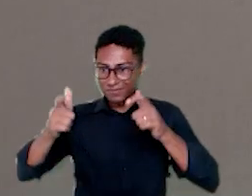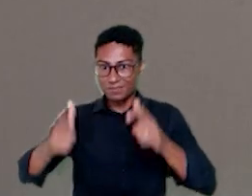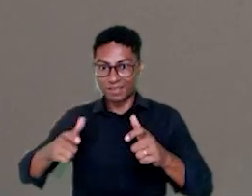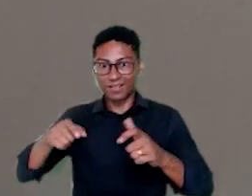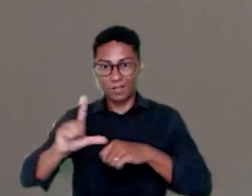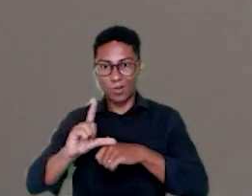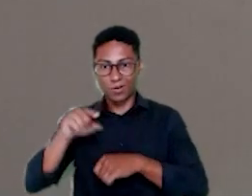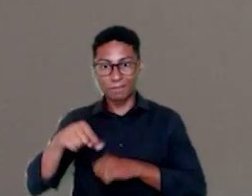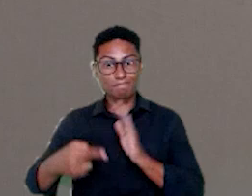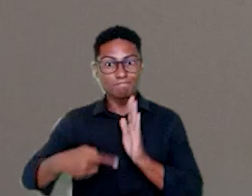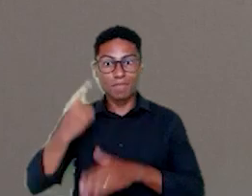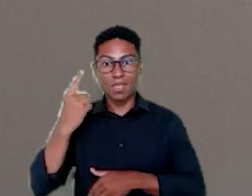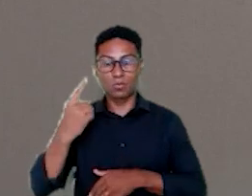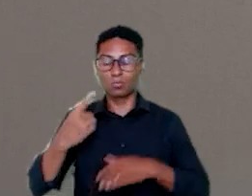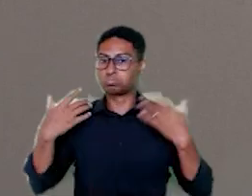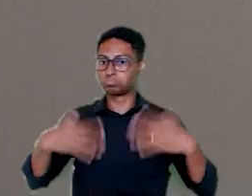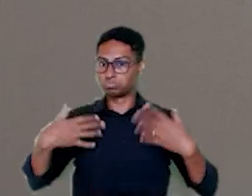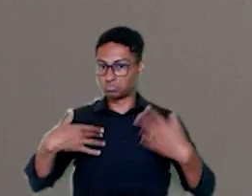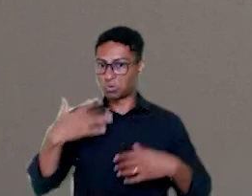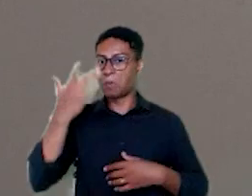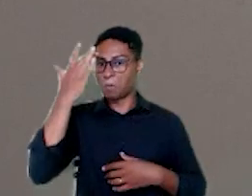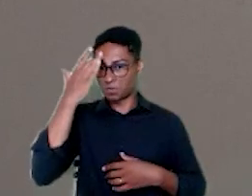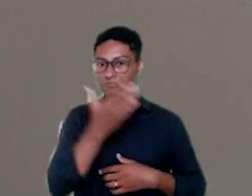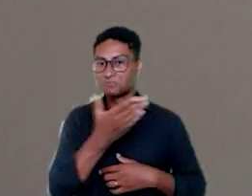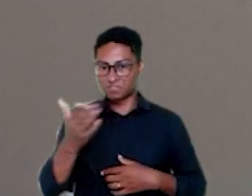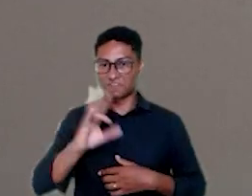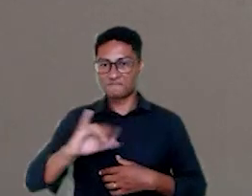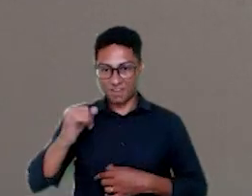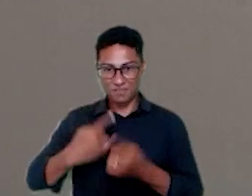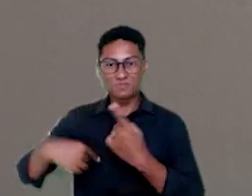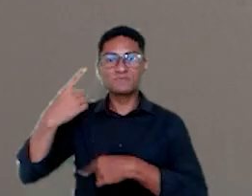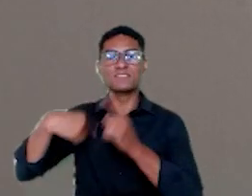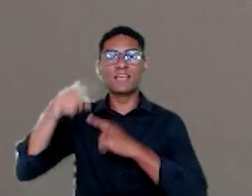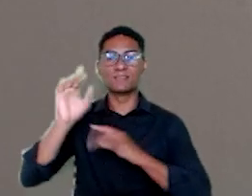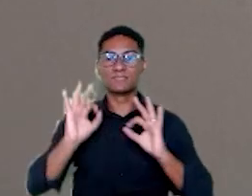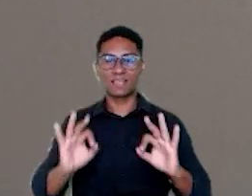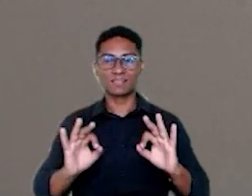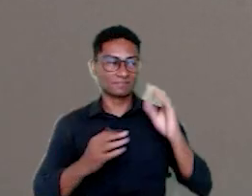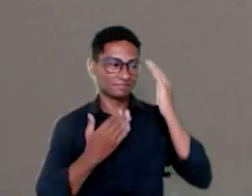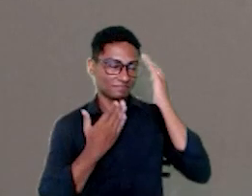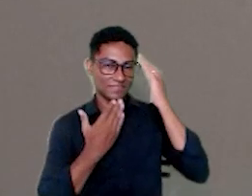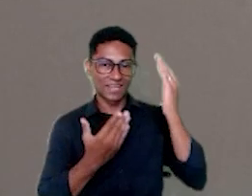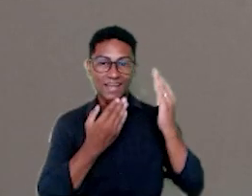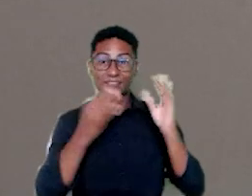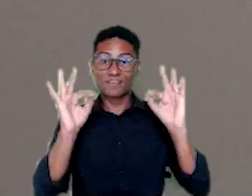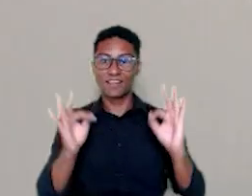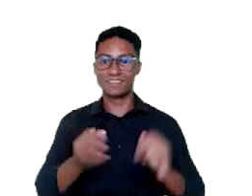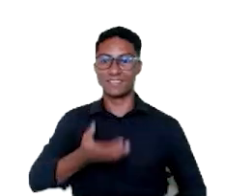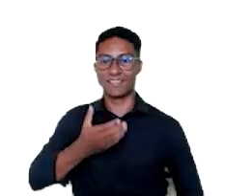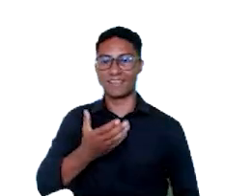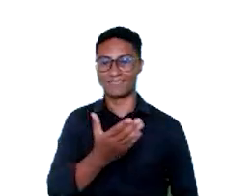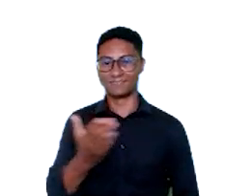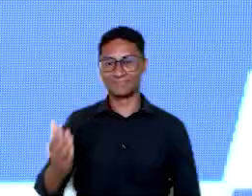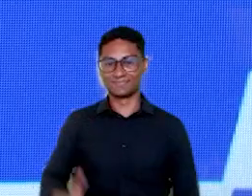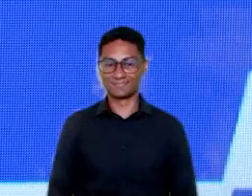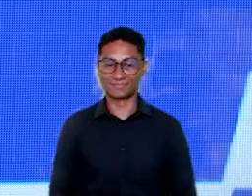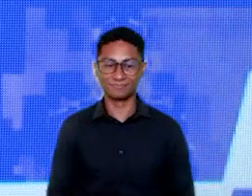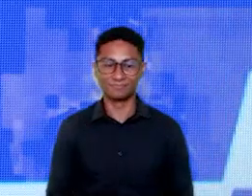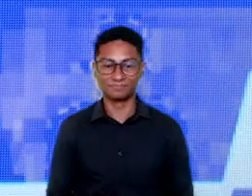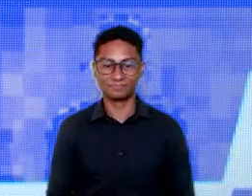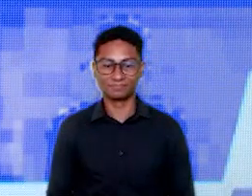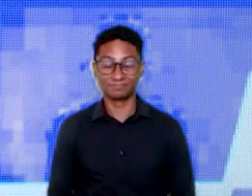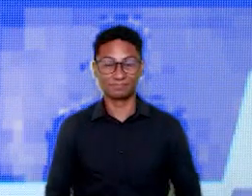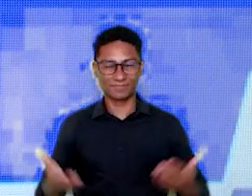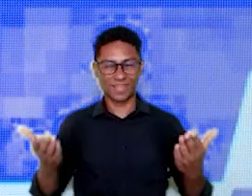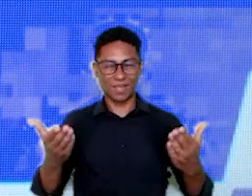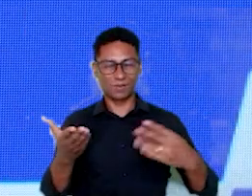que, né, tem tudo para ser um sucesso mesmo. Obrigada e Feliz Natal para todos. Nós vamos para um